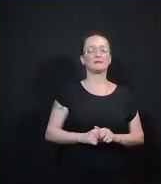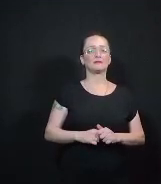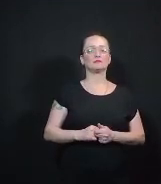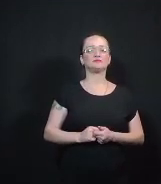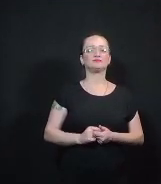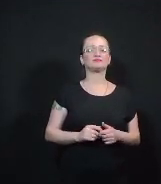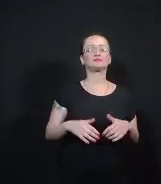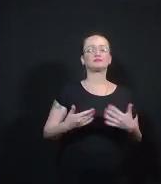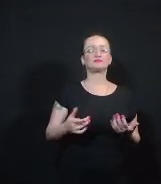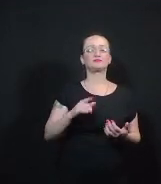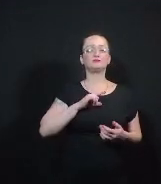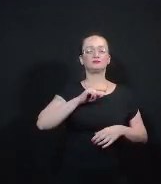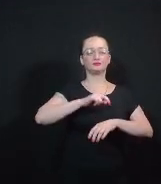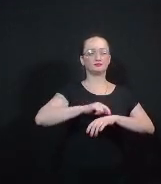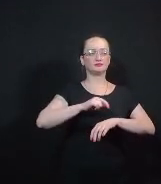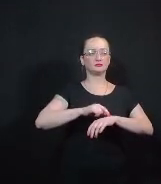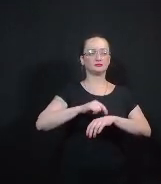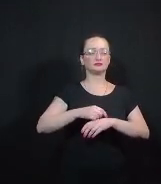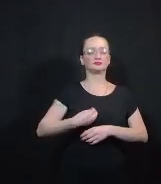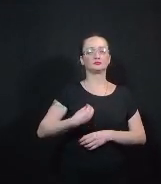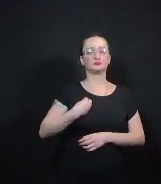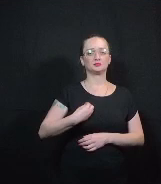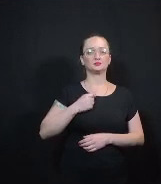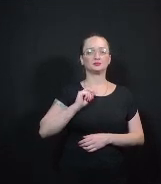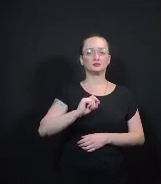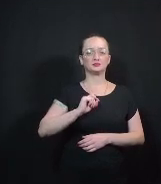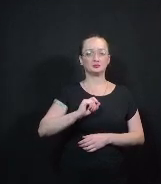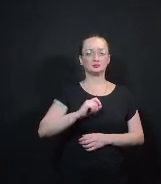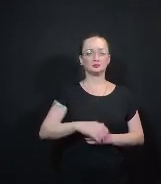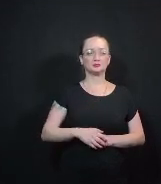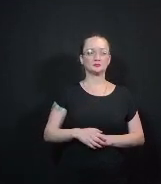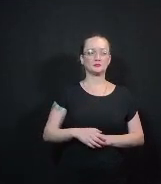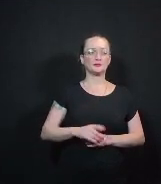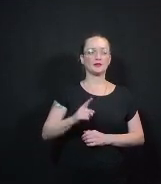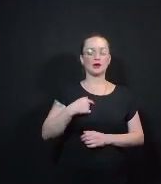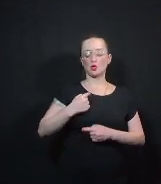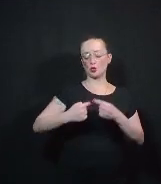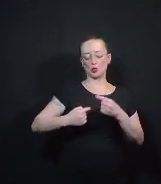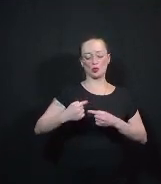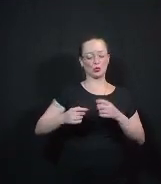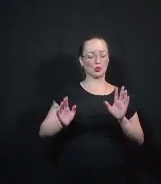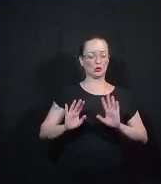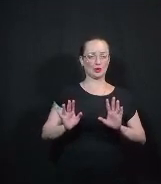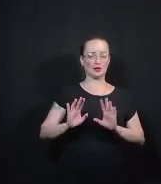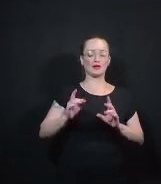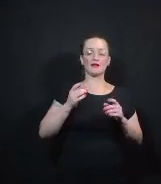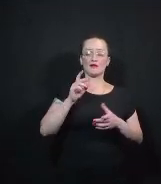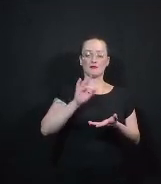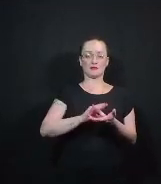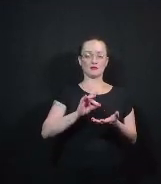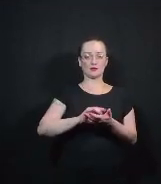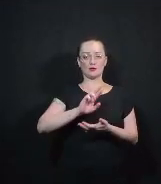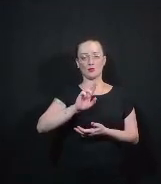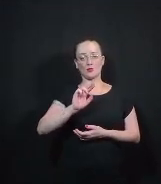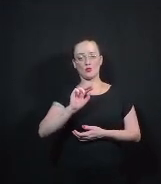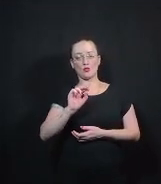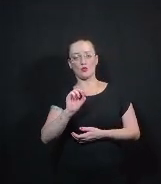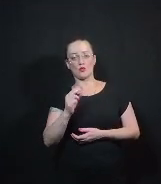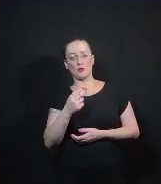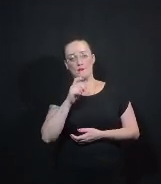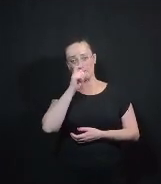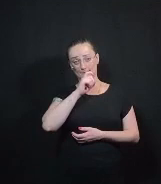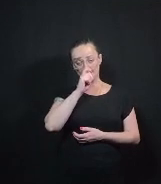E a gente, nesse momento, está vivendo, e eu não discuto que isso seja verdade, mas eu discuto em que